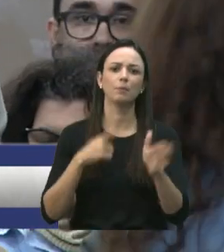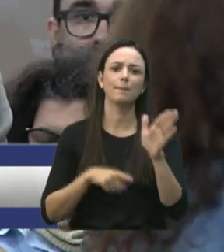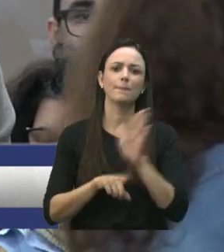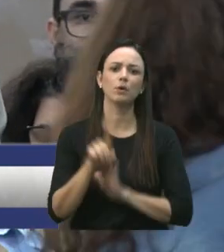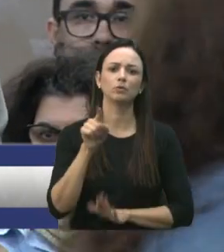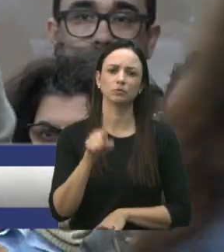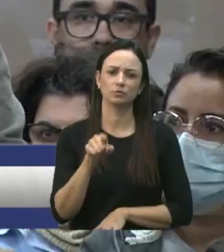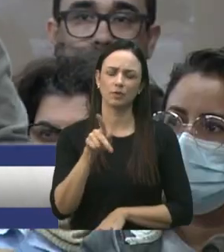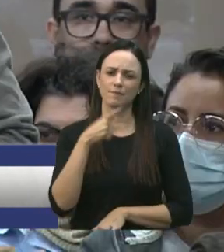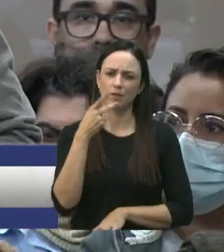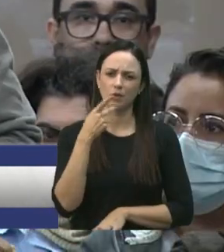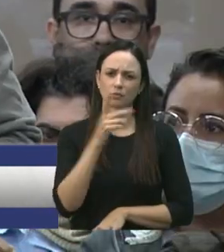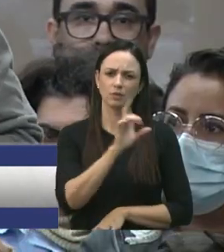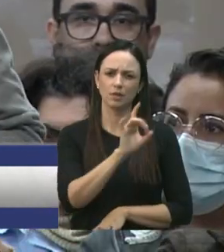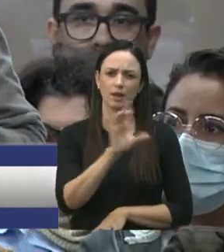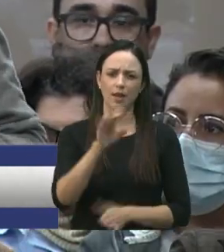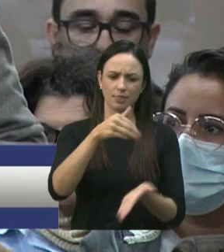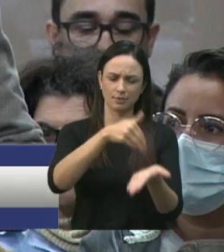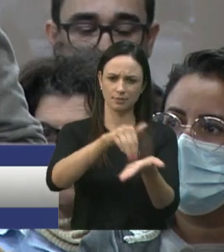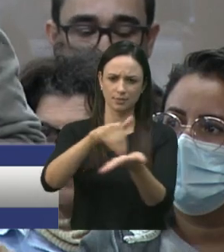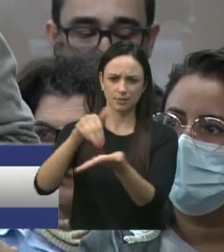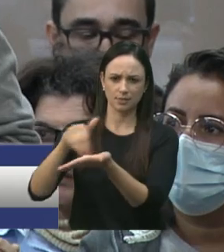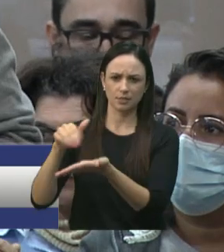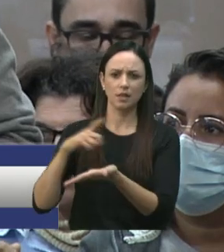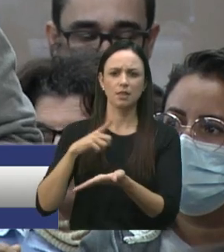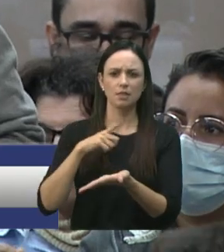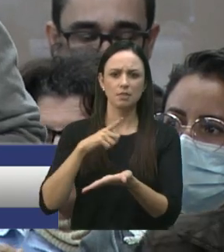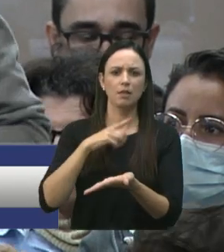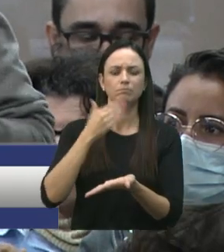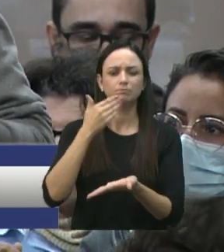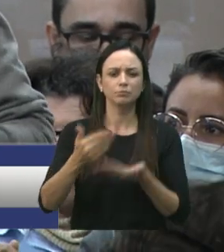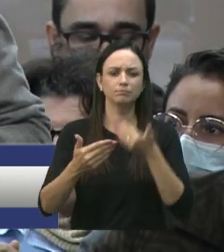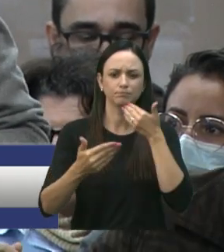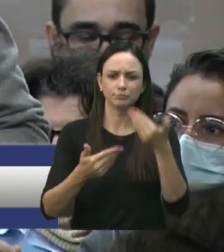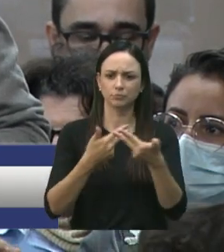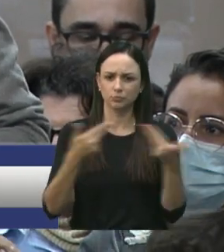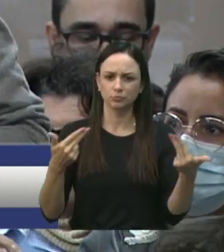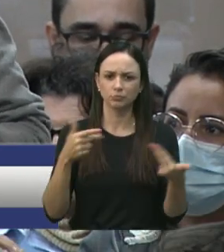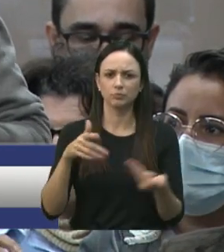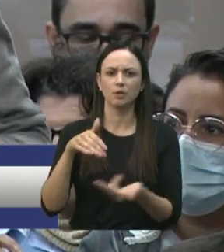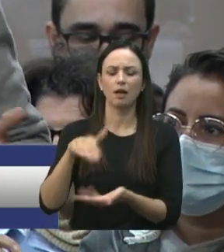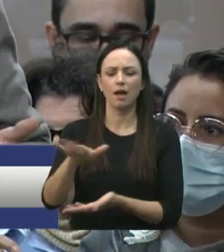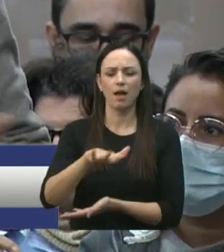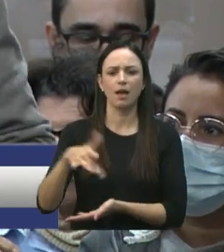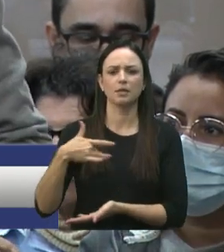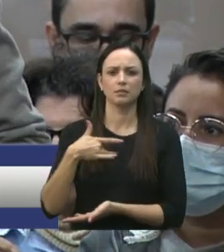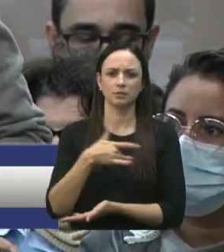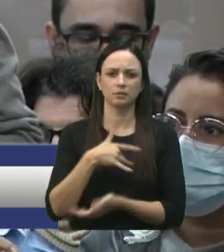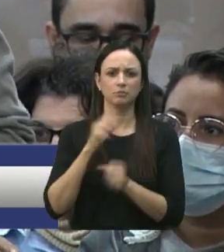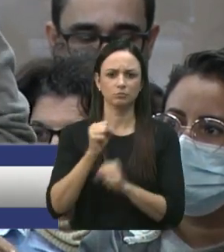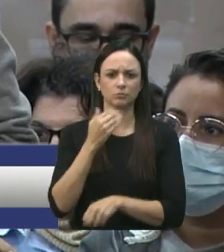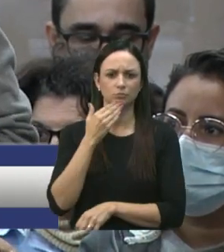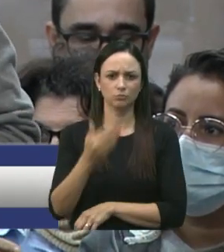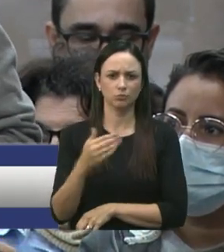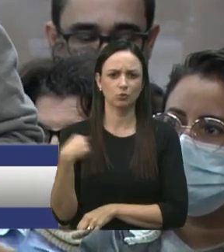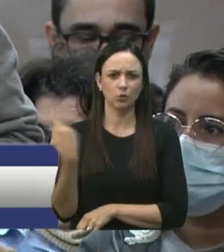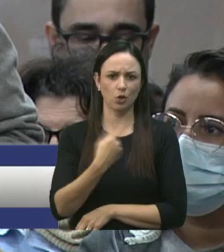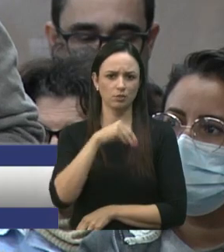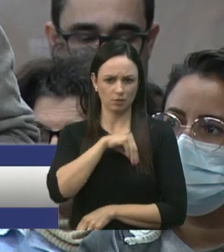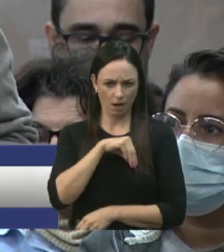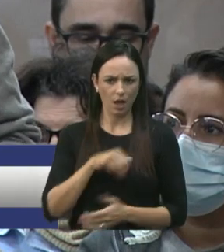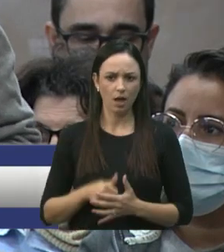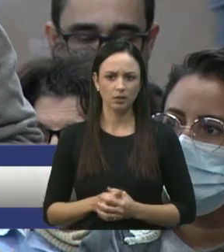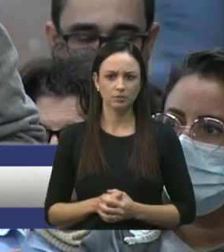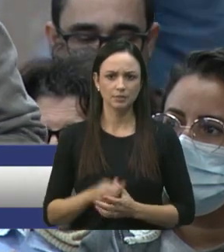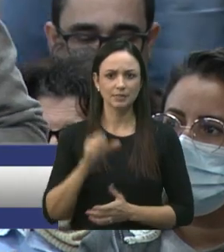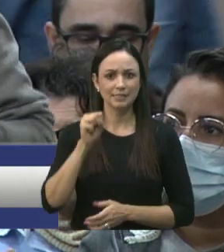tinha. Vocês falaram que cada pasta teve reivindicação. A pasta da saúde poderia ter sido uma reivindicação nosso piso? E